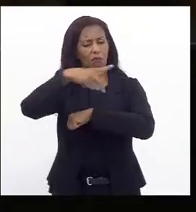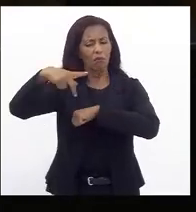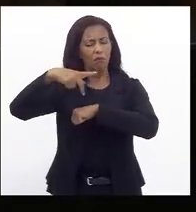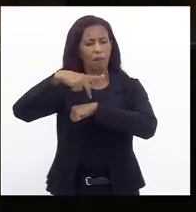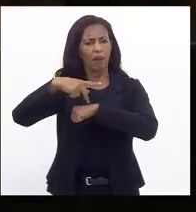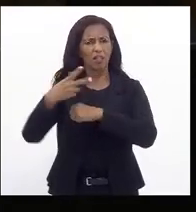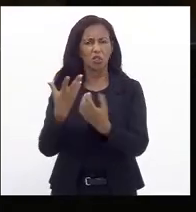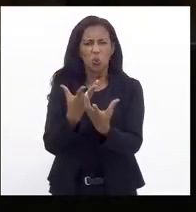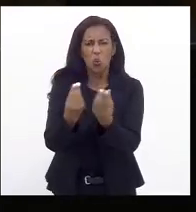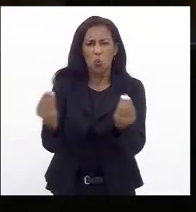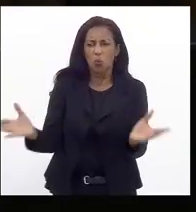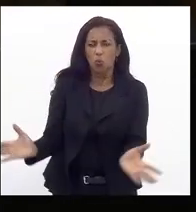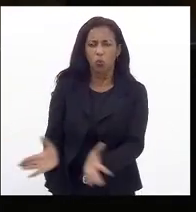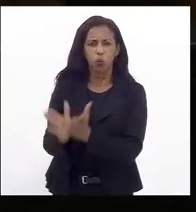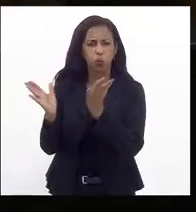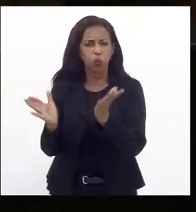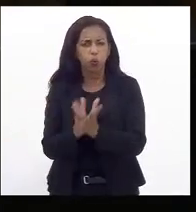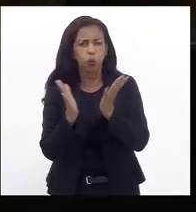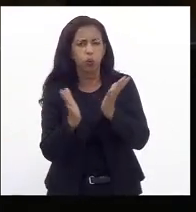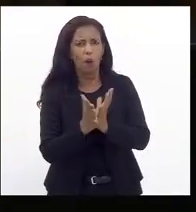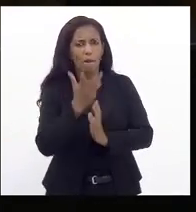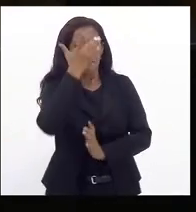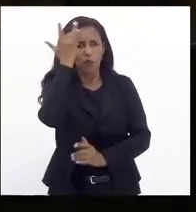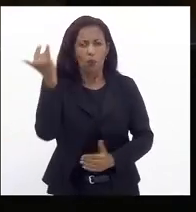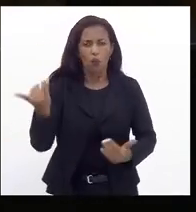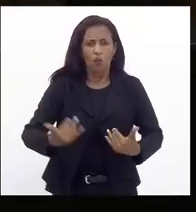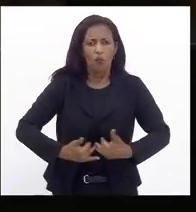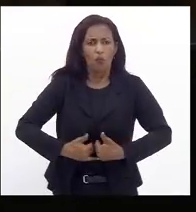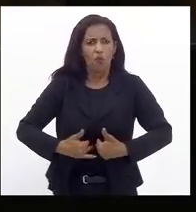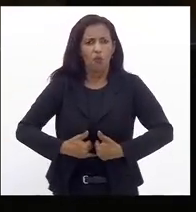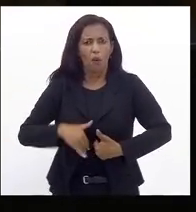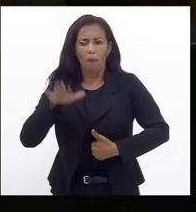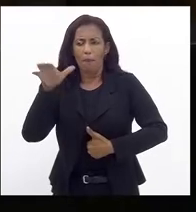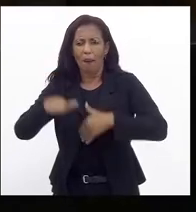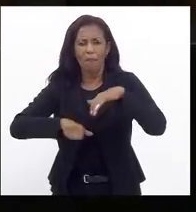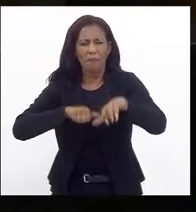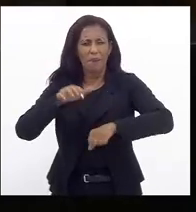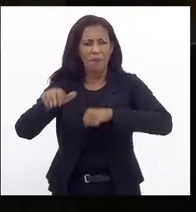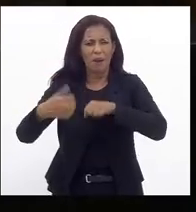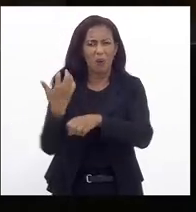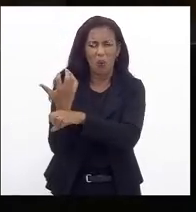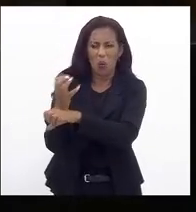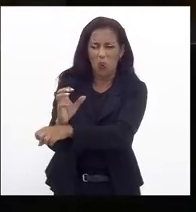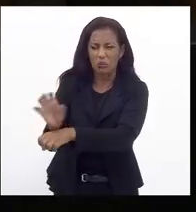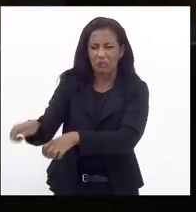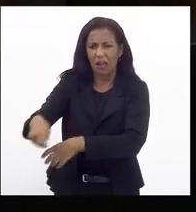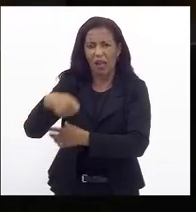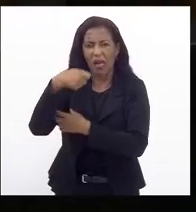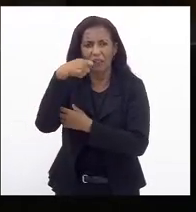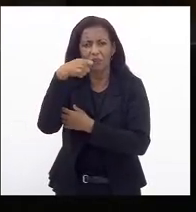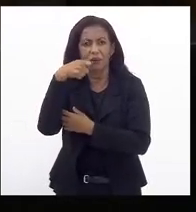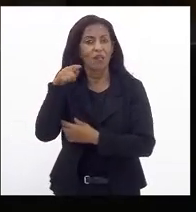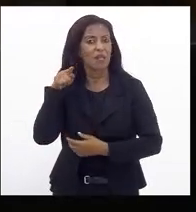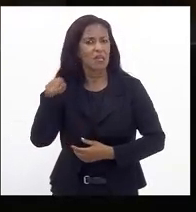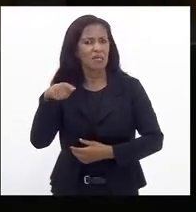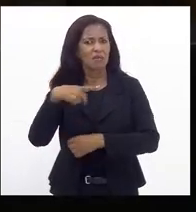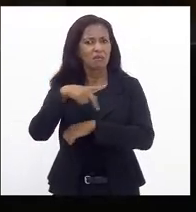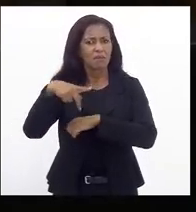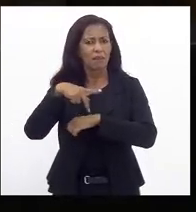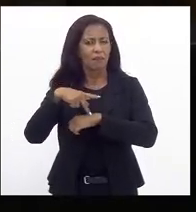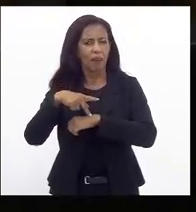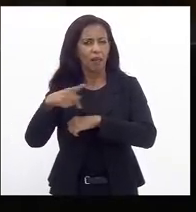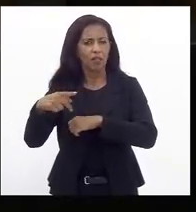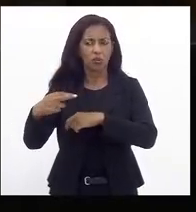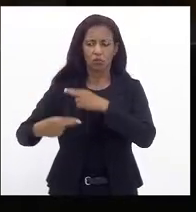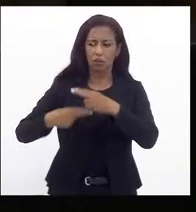com muitos Miseráveis com pessoas passando fome catando ossos para comer e é esse mesmo país